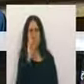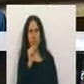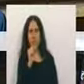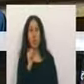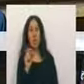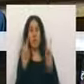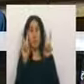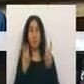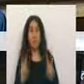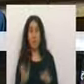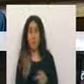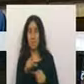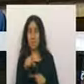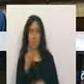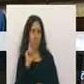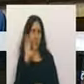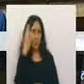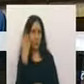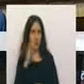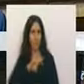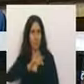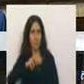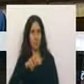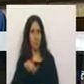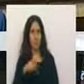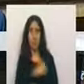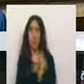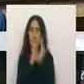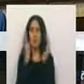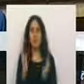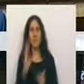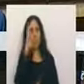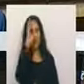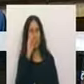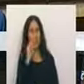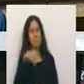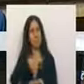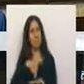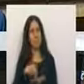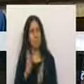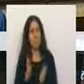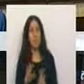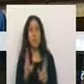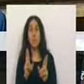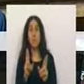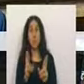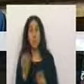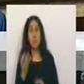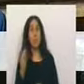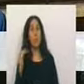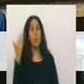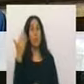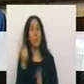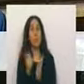há matérias como esta importantes para o país, para esta Casa, que o Governo marque a sua presença. Esperemos que em